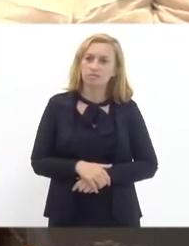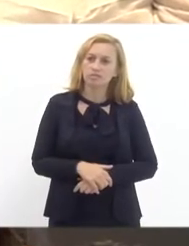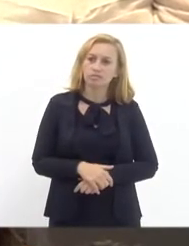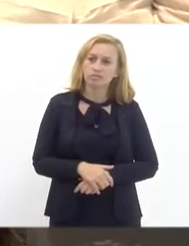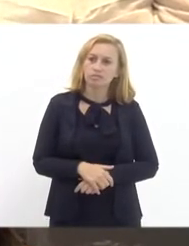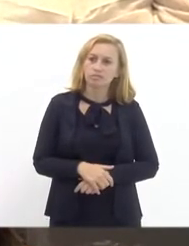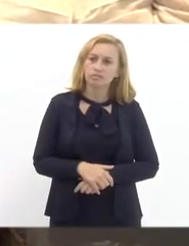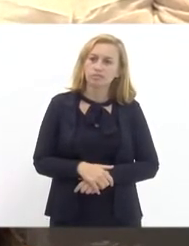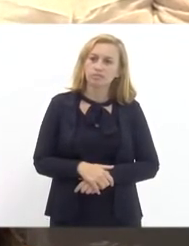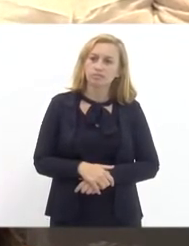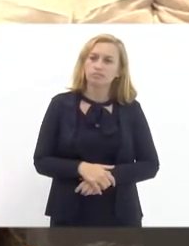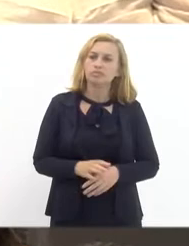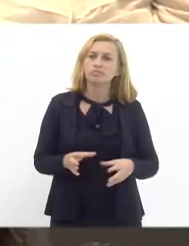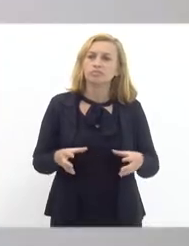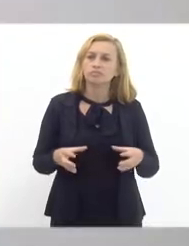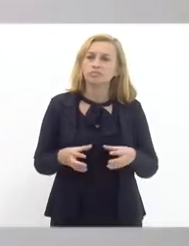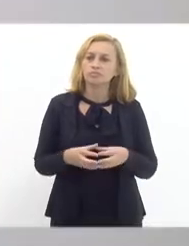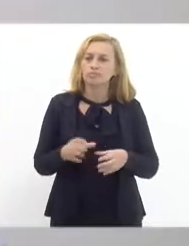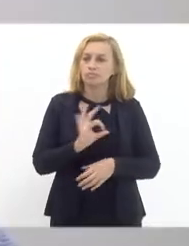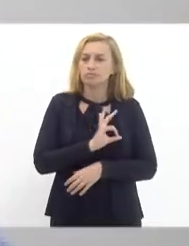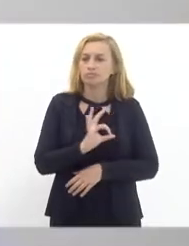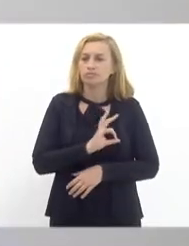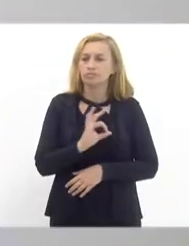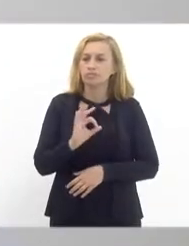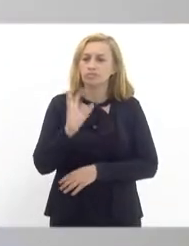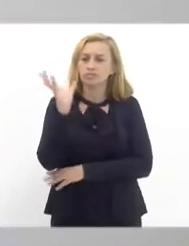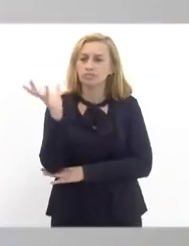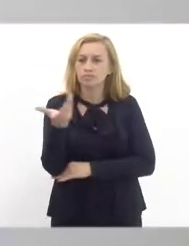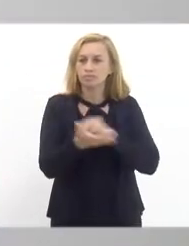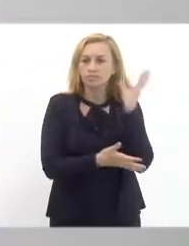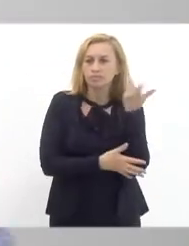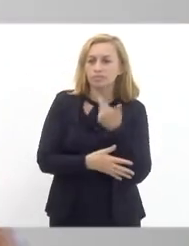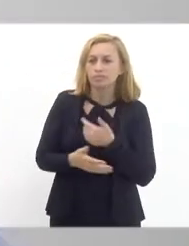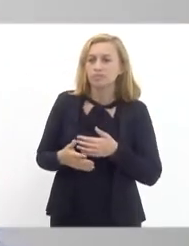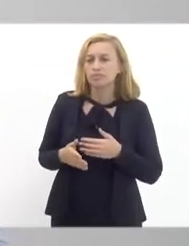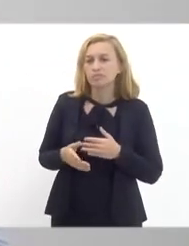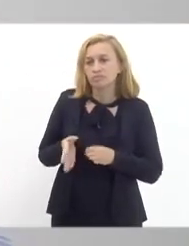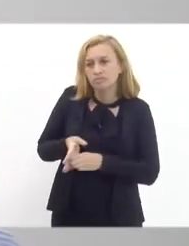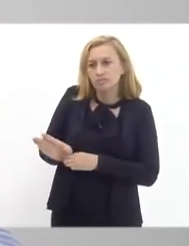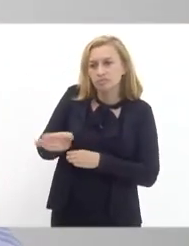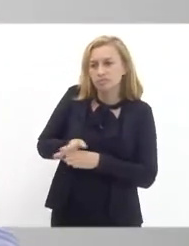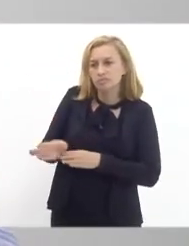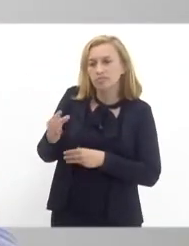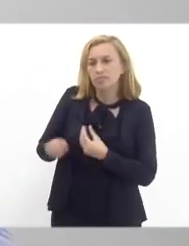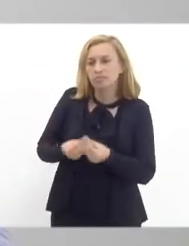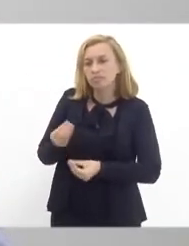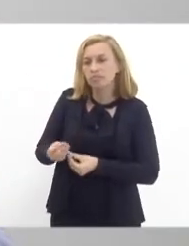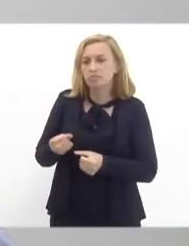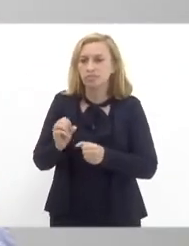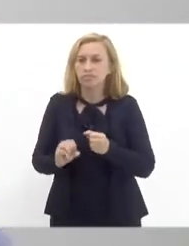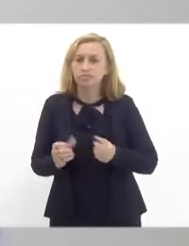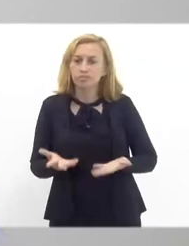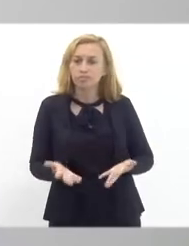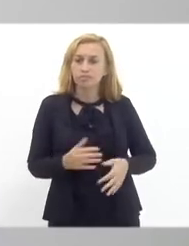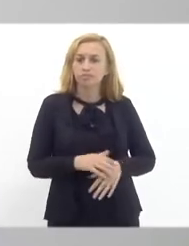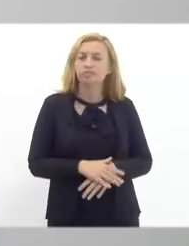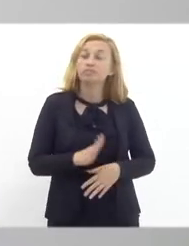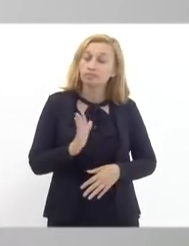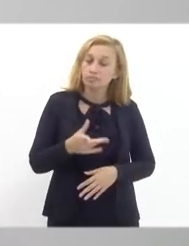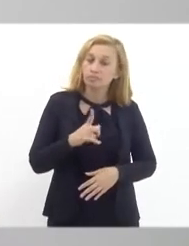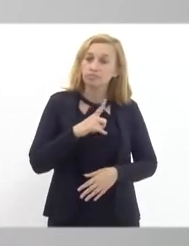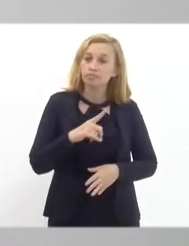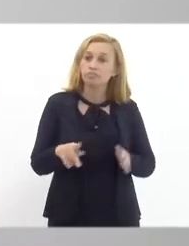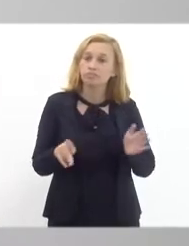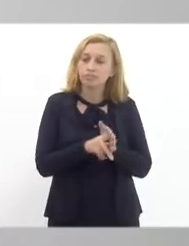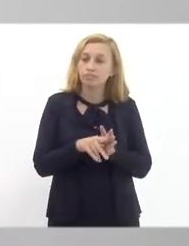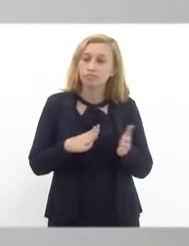vamos dizer, batalhão da Polícia Ambiental, eu estou tentando instruir como ocupar, como fazer. E já existe um